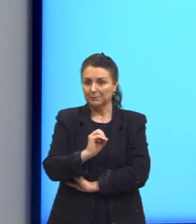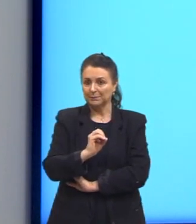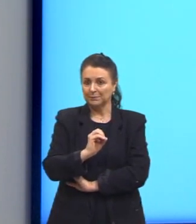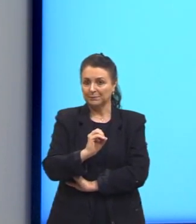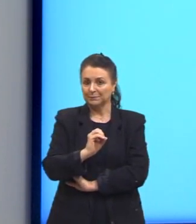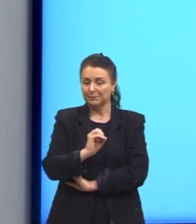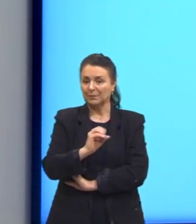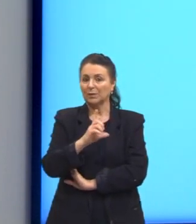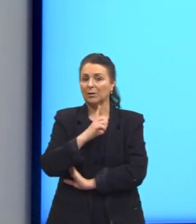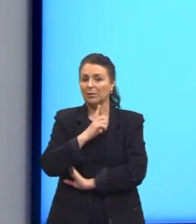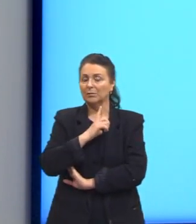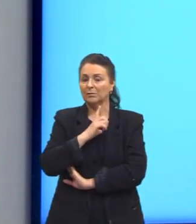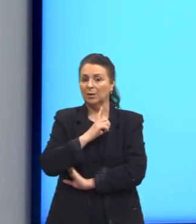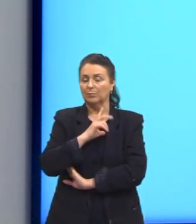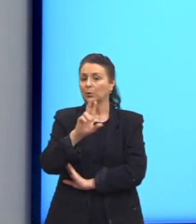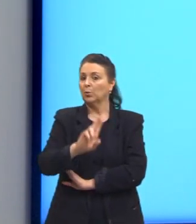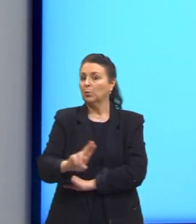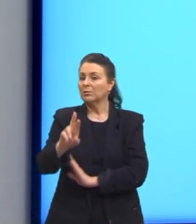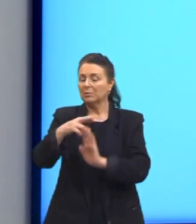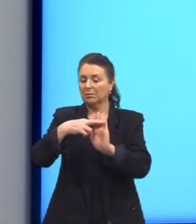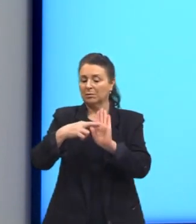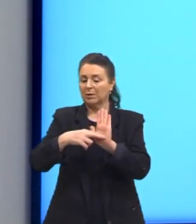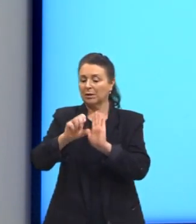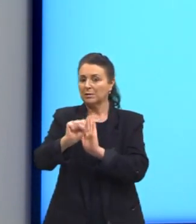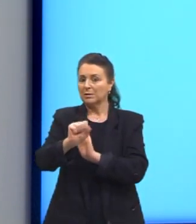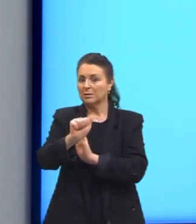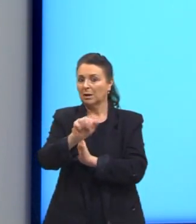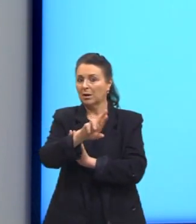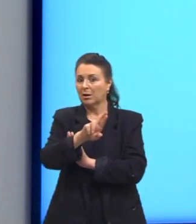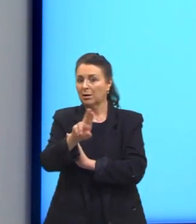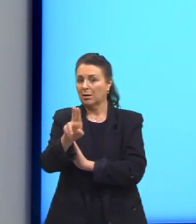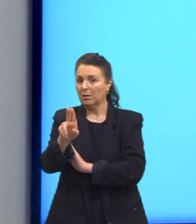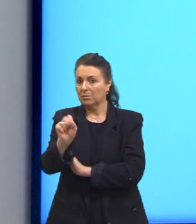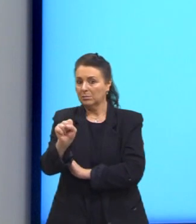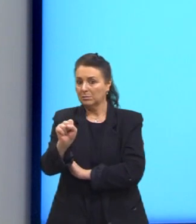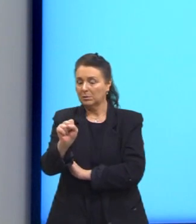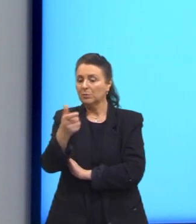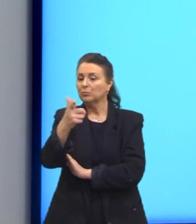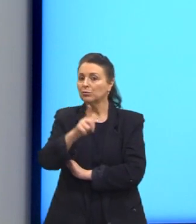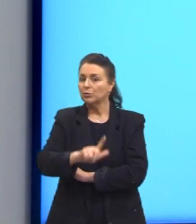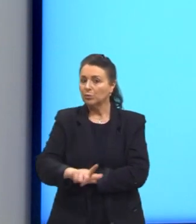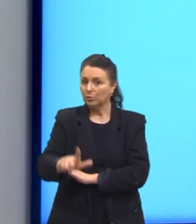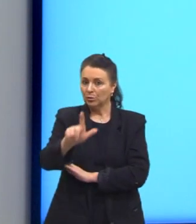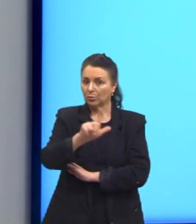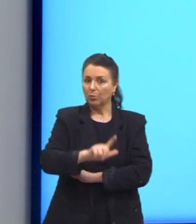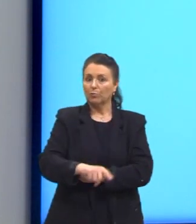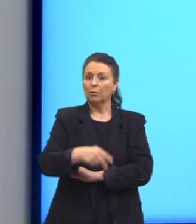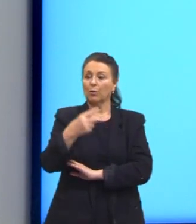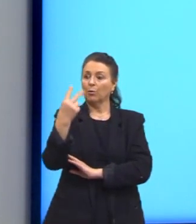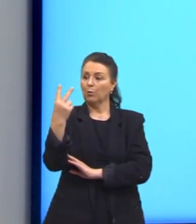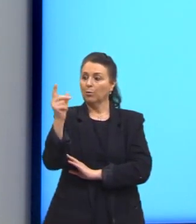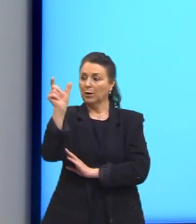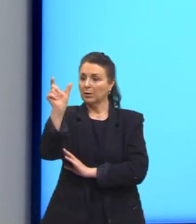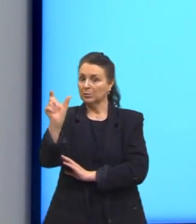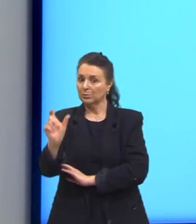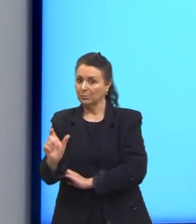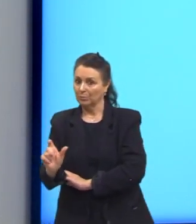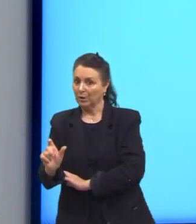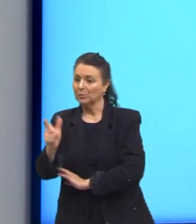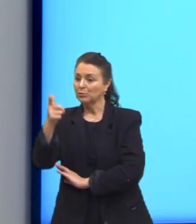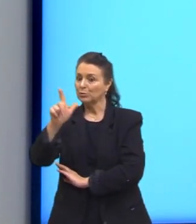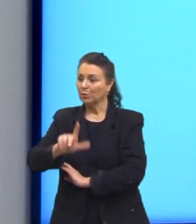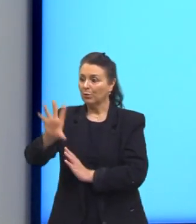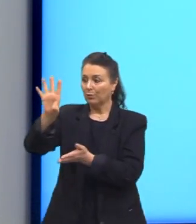nós teríamos, utilizando a regrinha de Sarrus, repetir as duas primeiras colunas lá no finalzinho da